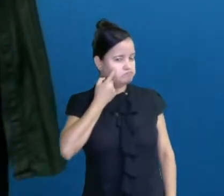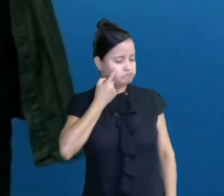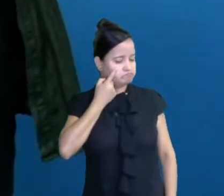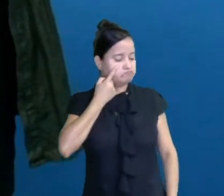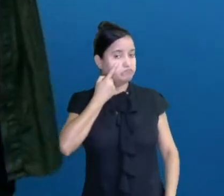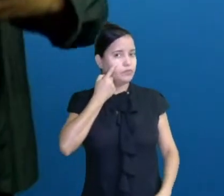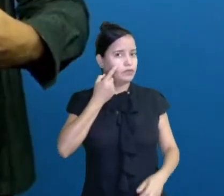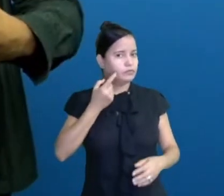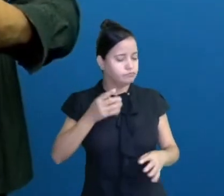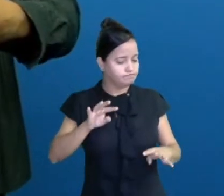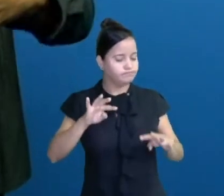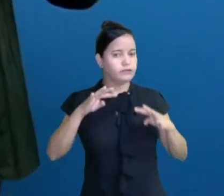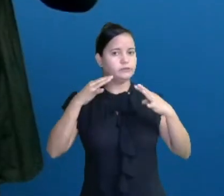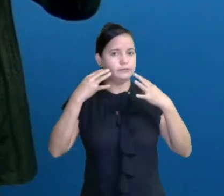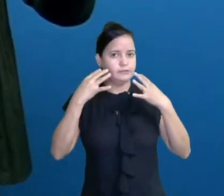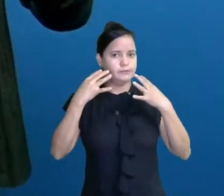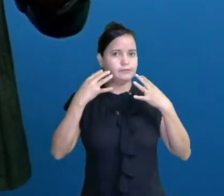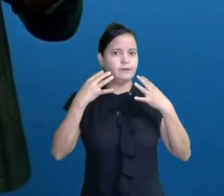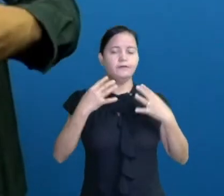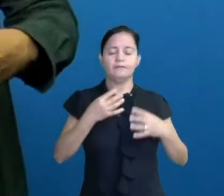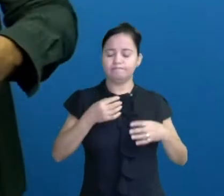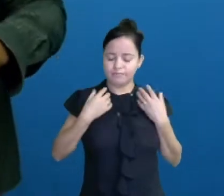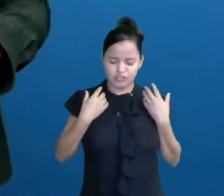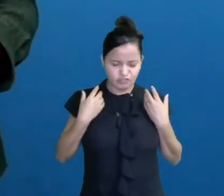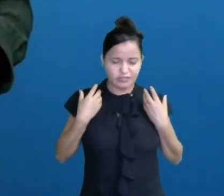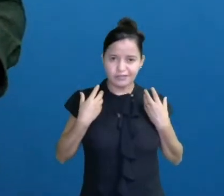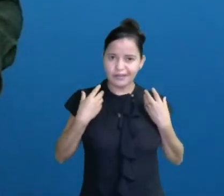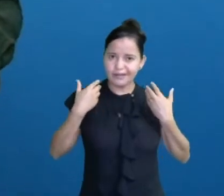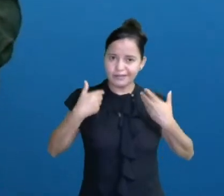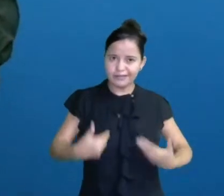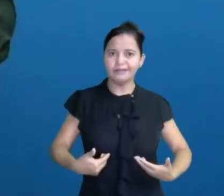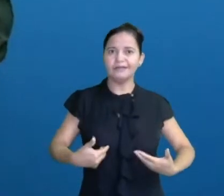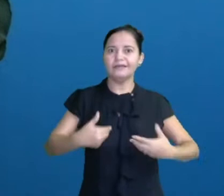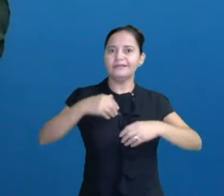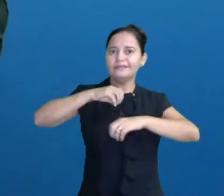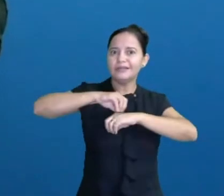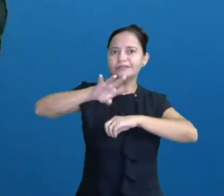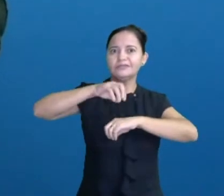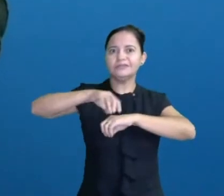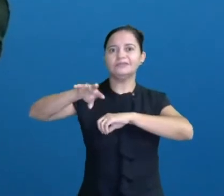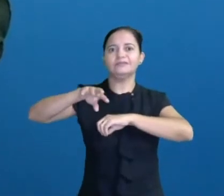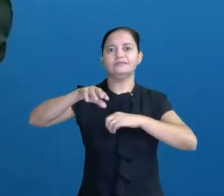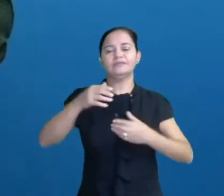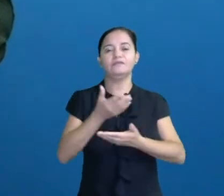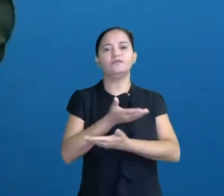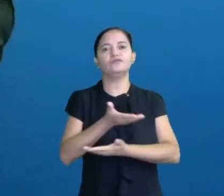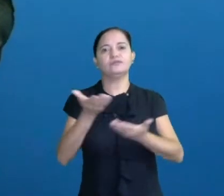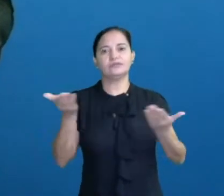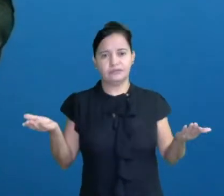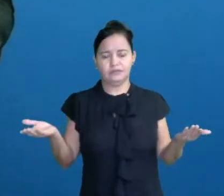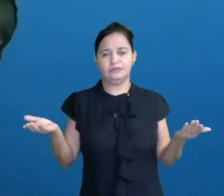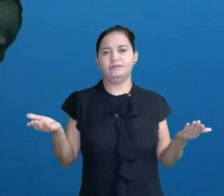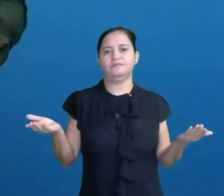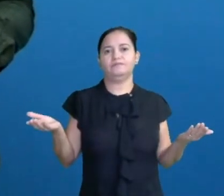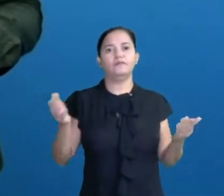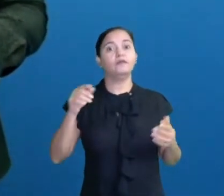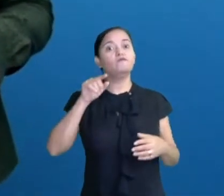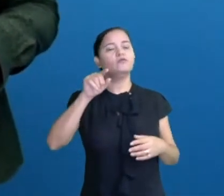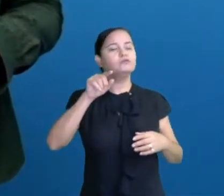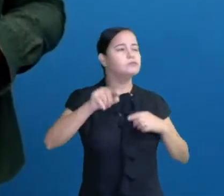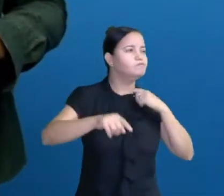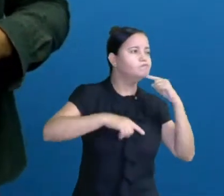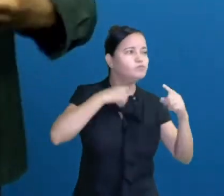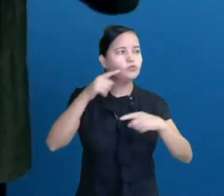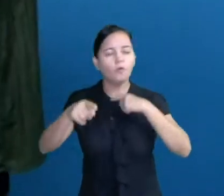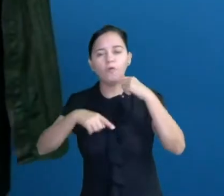informações, não abre mão desse conhecimento, porque esse gasto de energia é para você. Você tem uma emancipação o quê? Crítica e, acima de